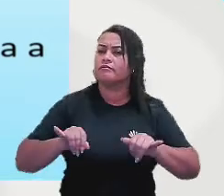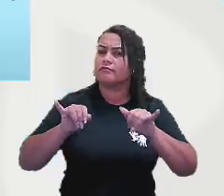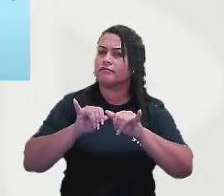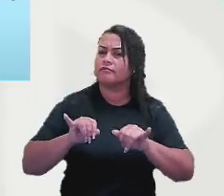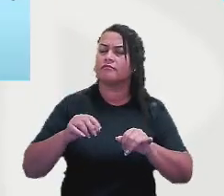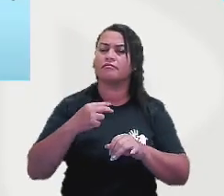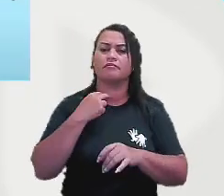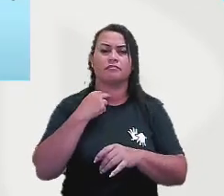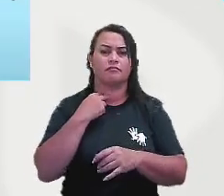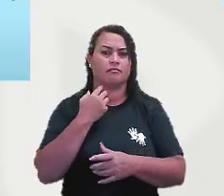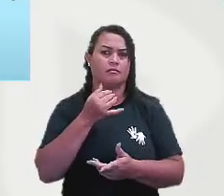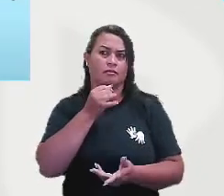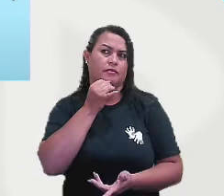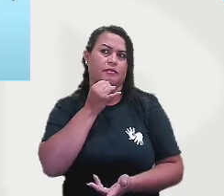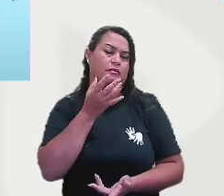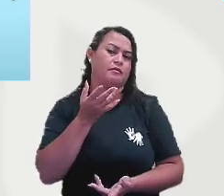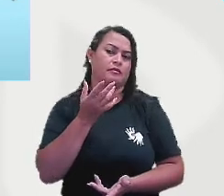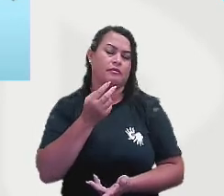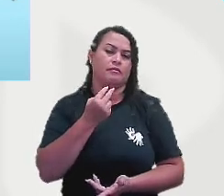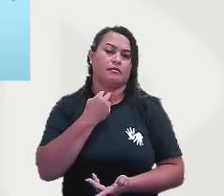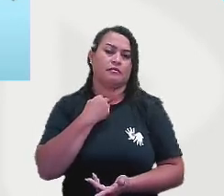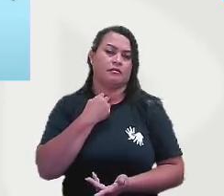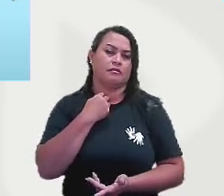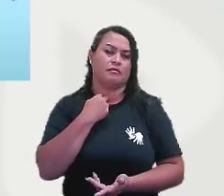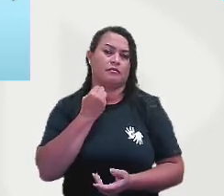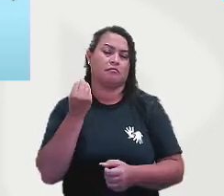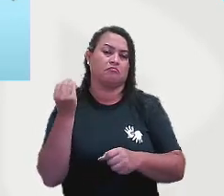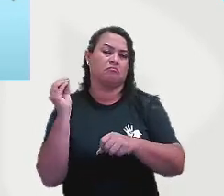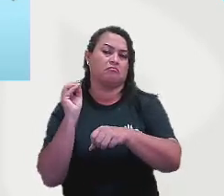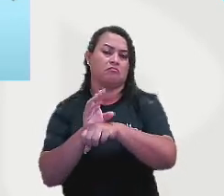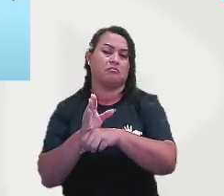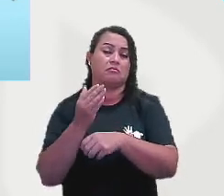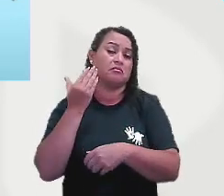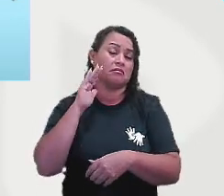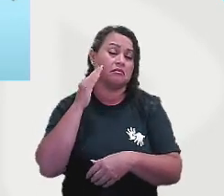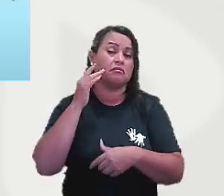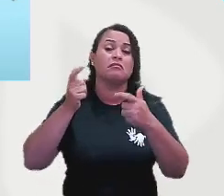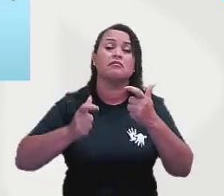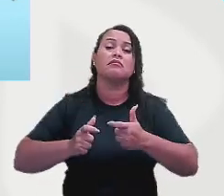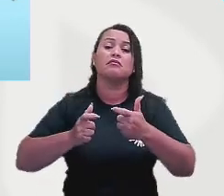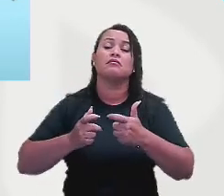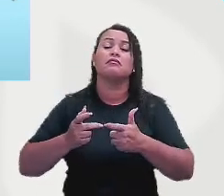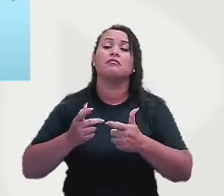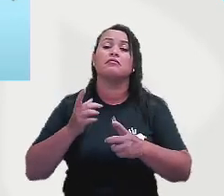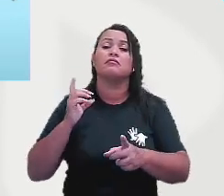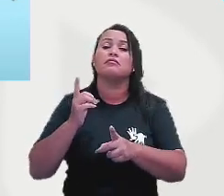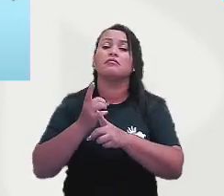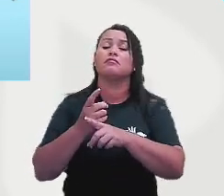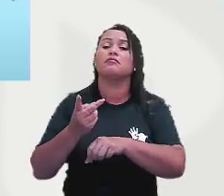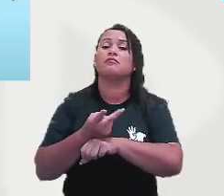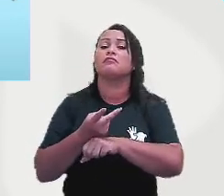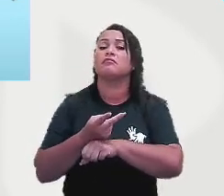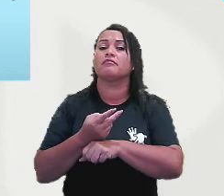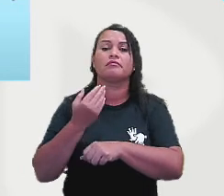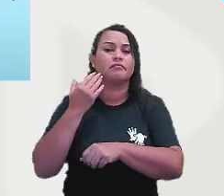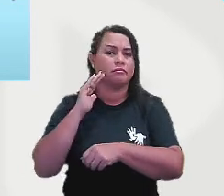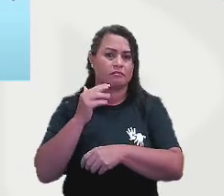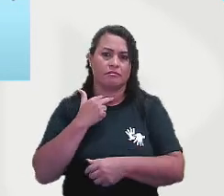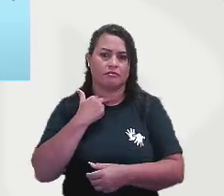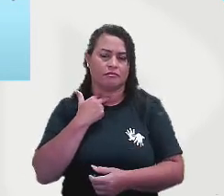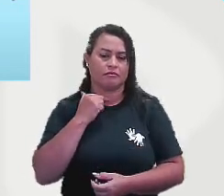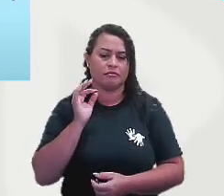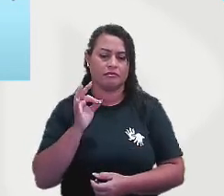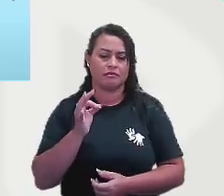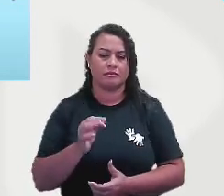não pode colocar qualquer informação sem saber a fonte, sem saber que está correto, tá